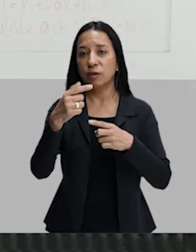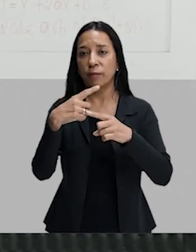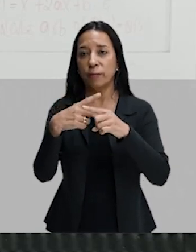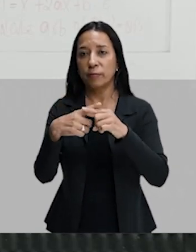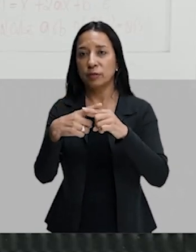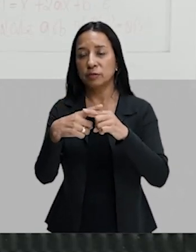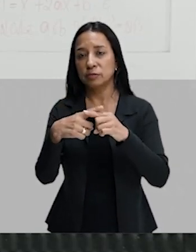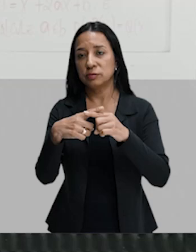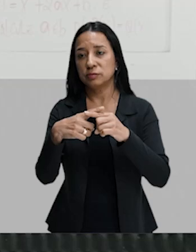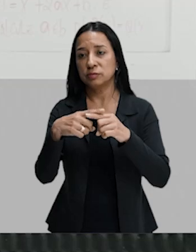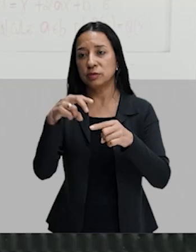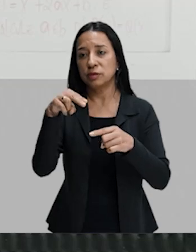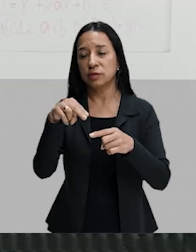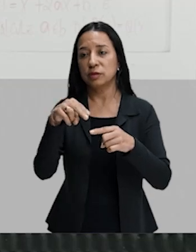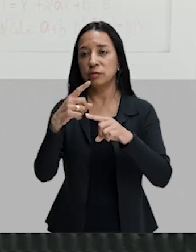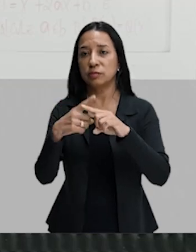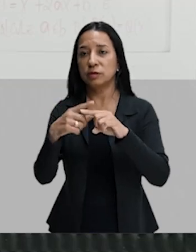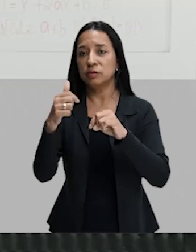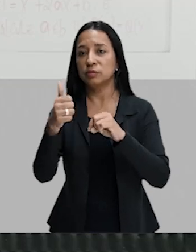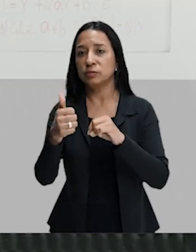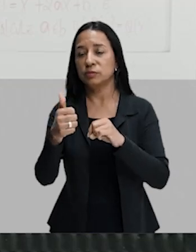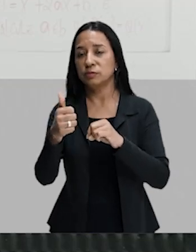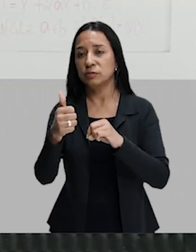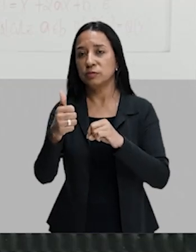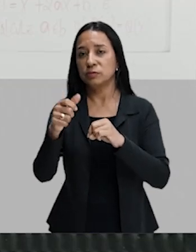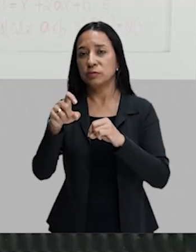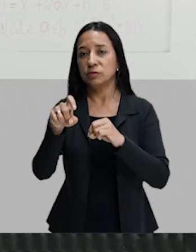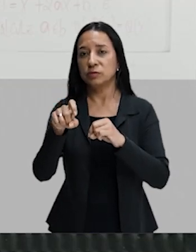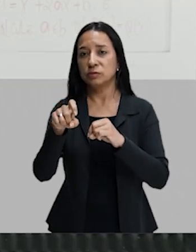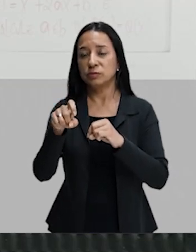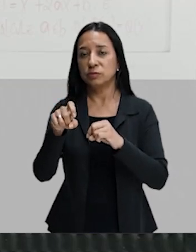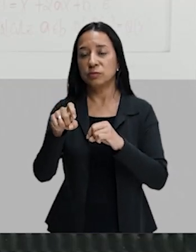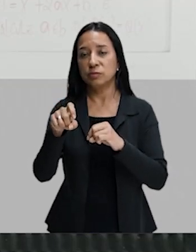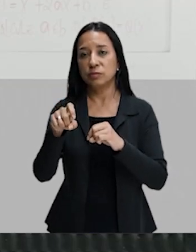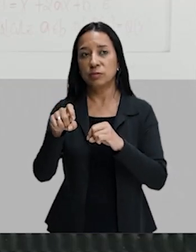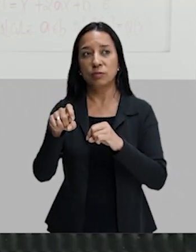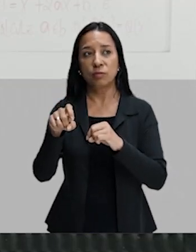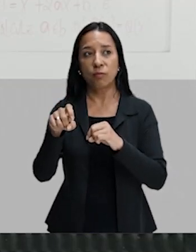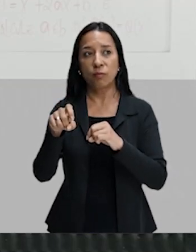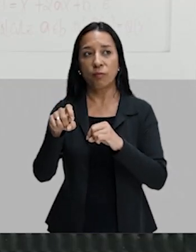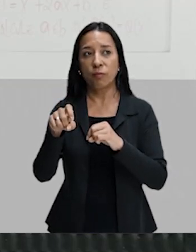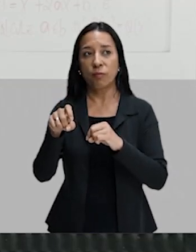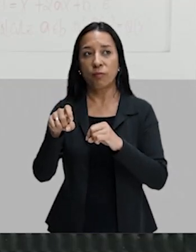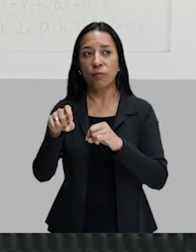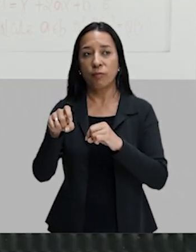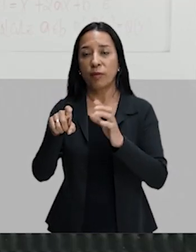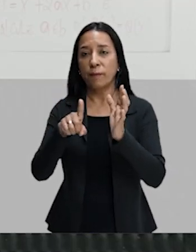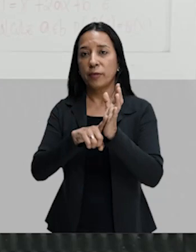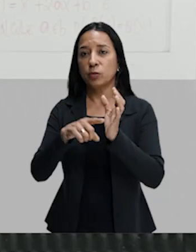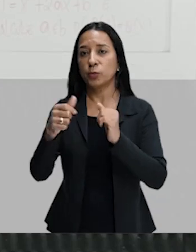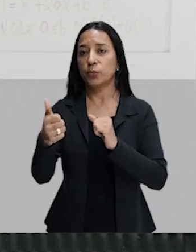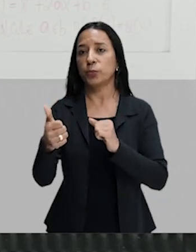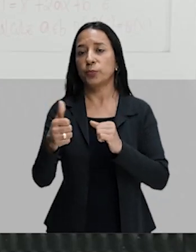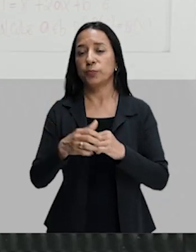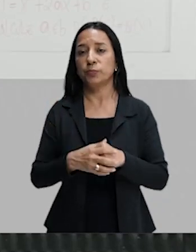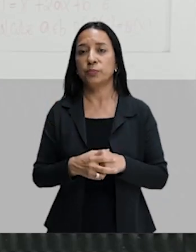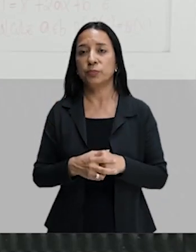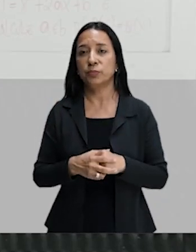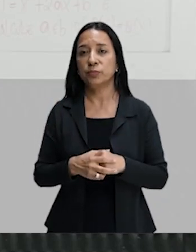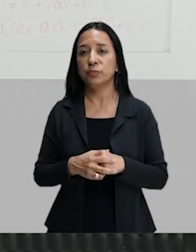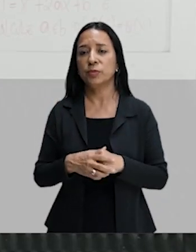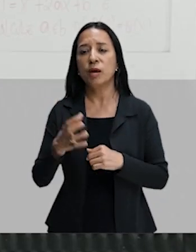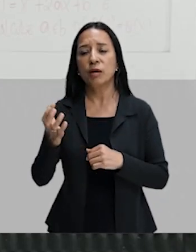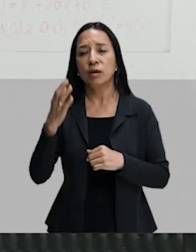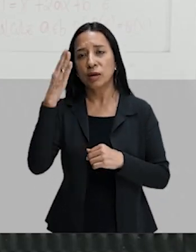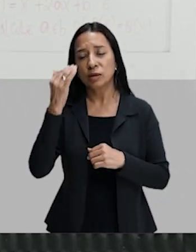mais n mais 1x menos 1, certo? Ele quer saber